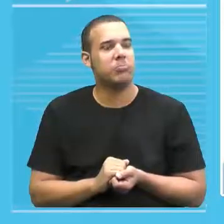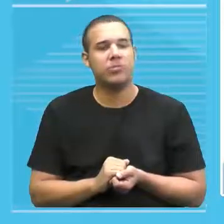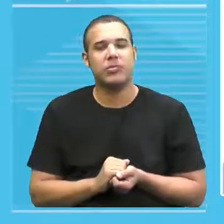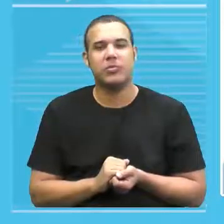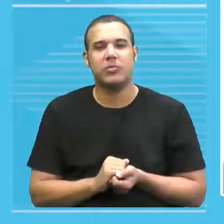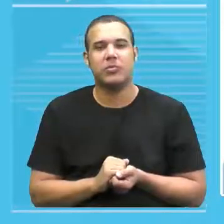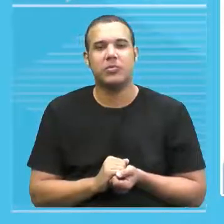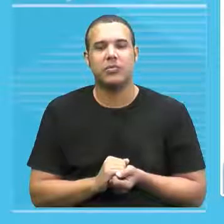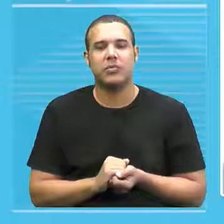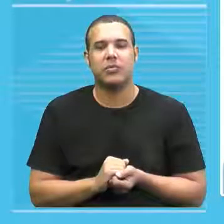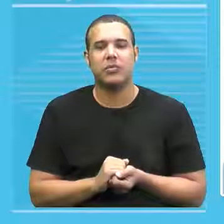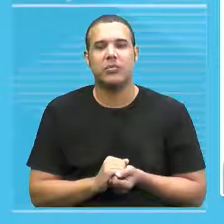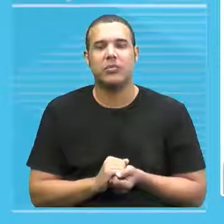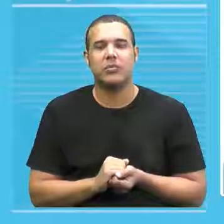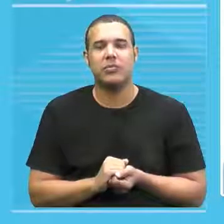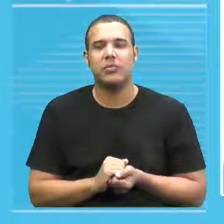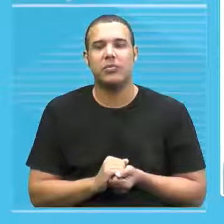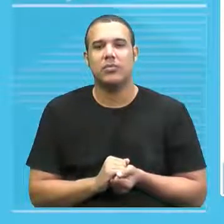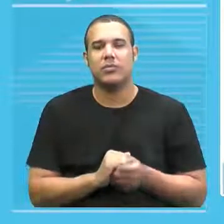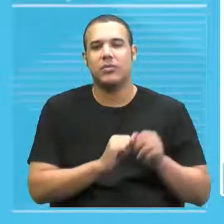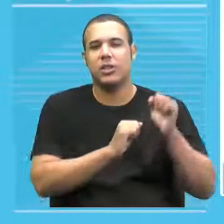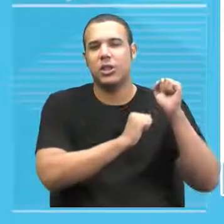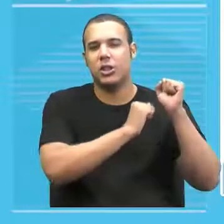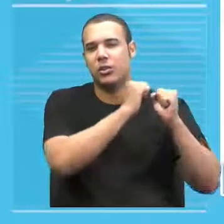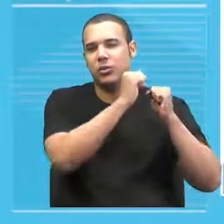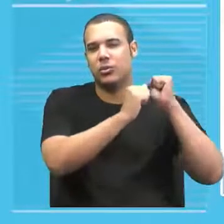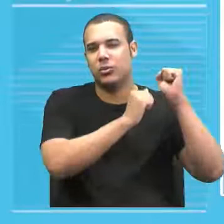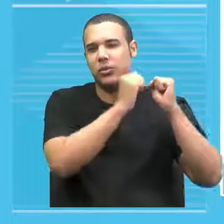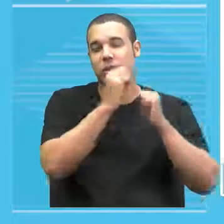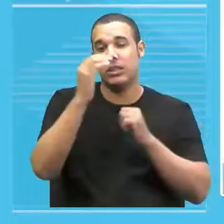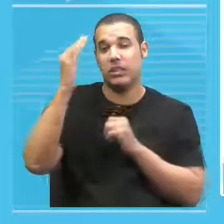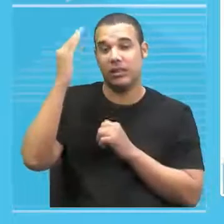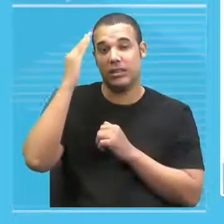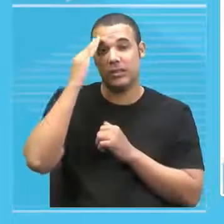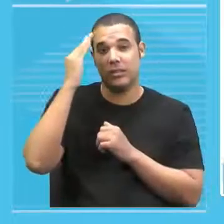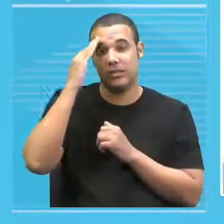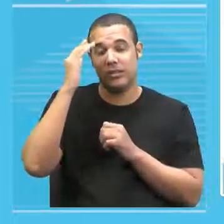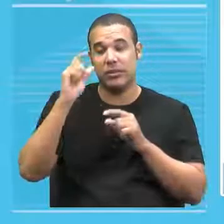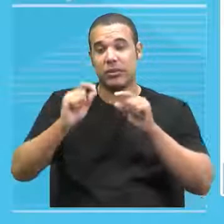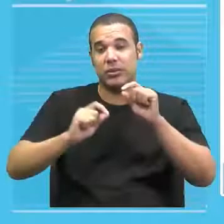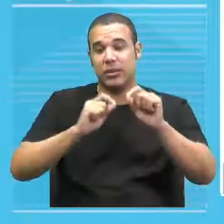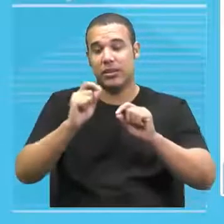a gente vai entender como conjunto